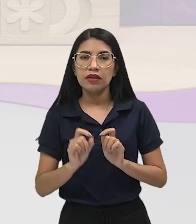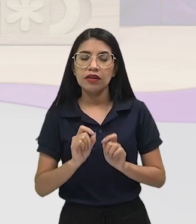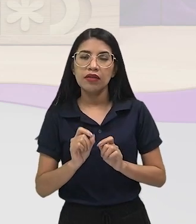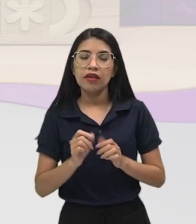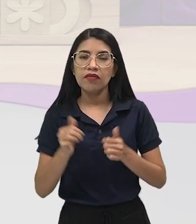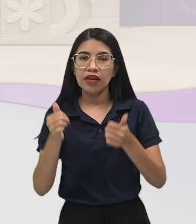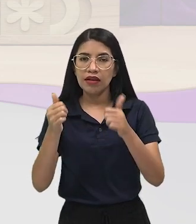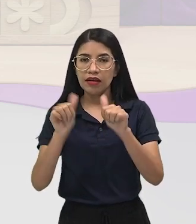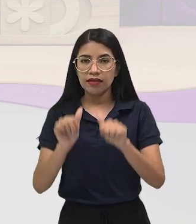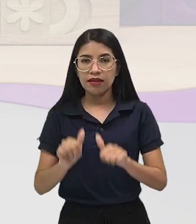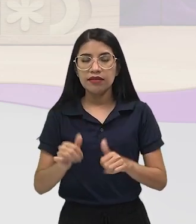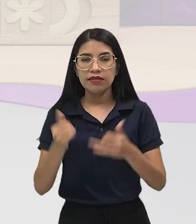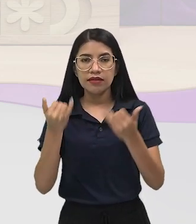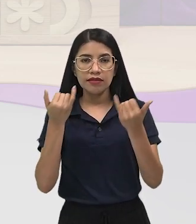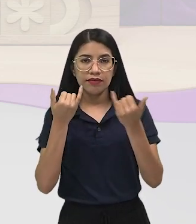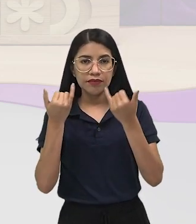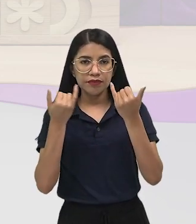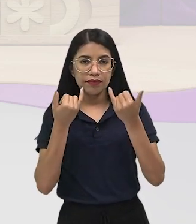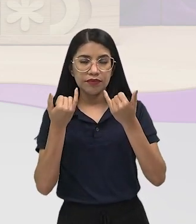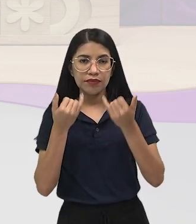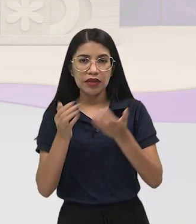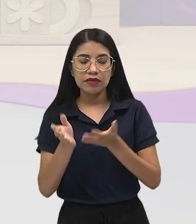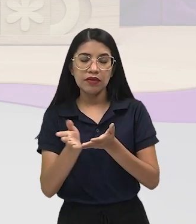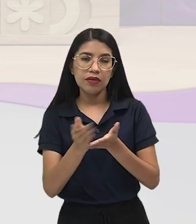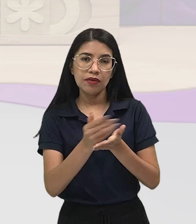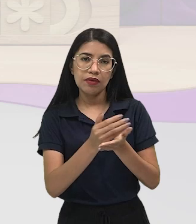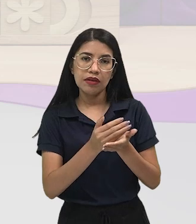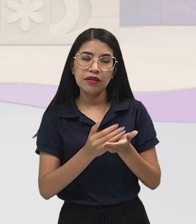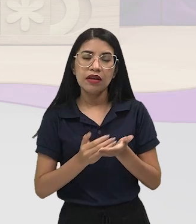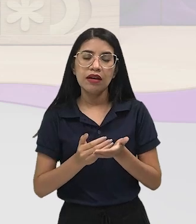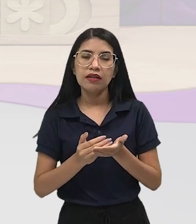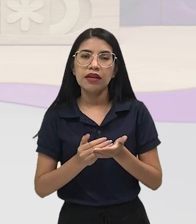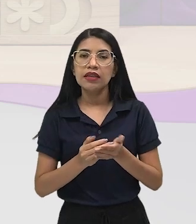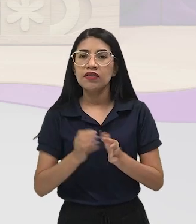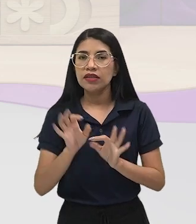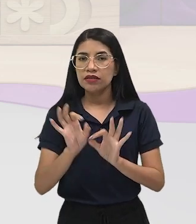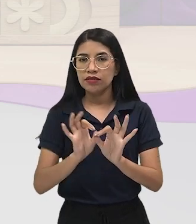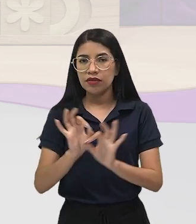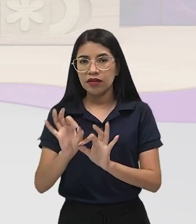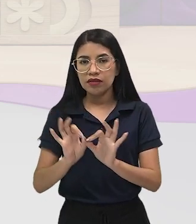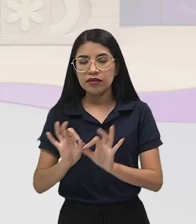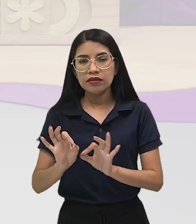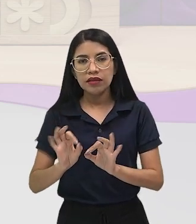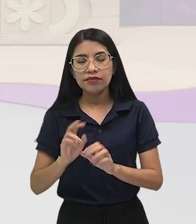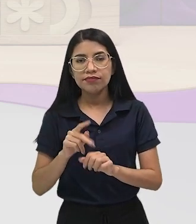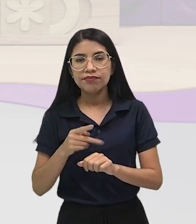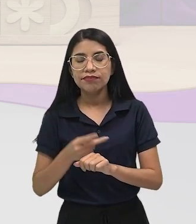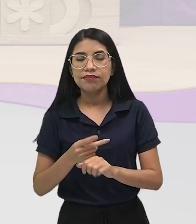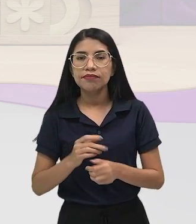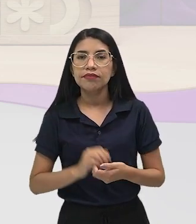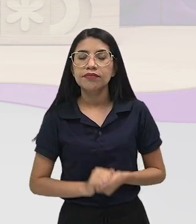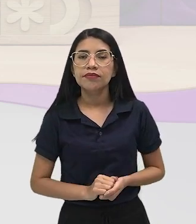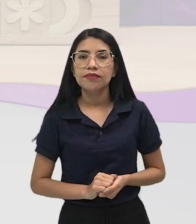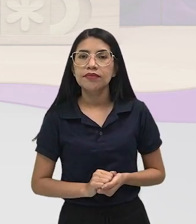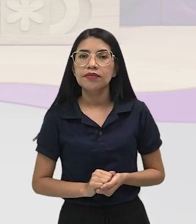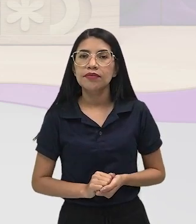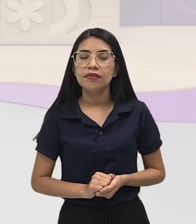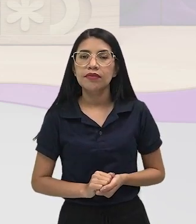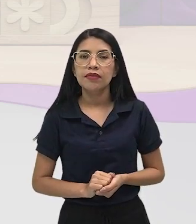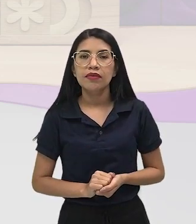tratamento dessa base de dados, ela vai tomando corpo, certo? Mas lembrando,